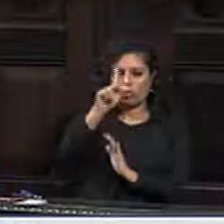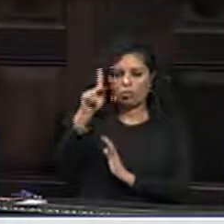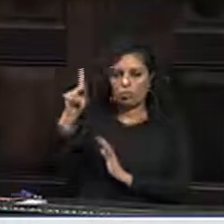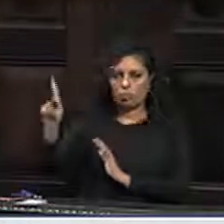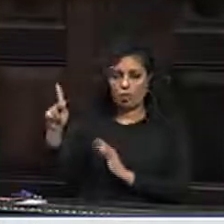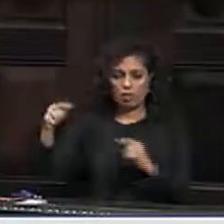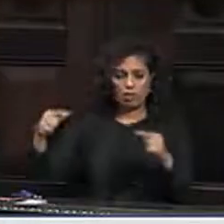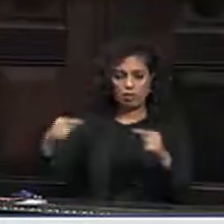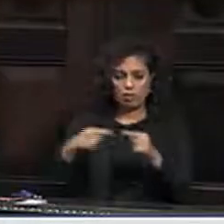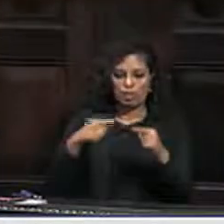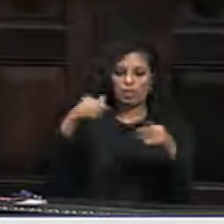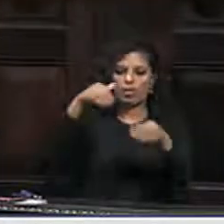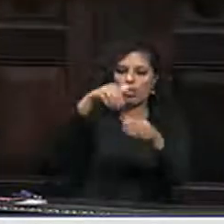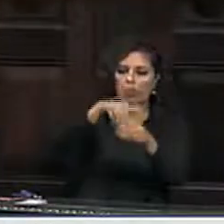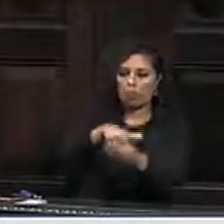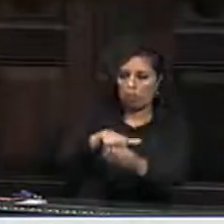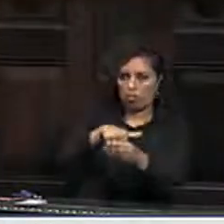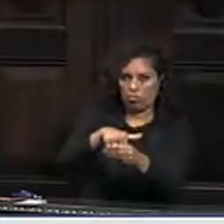eleitoral.